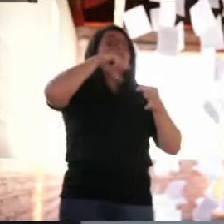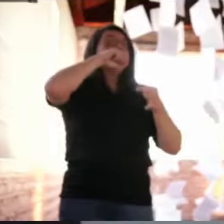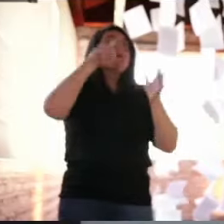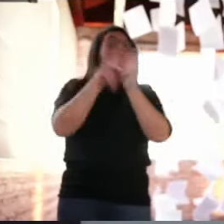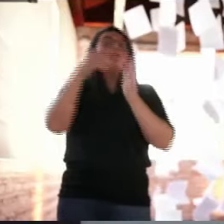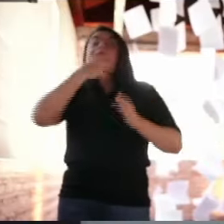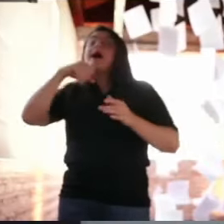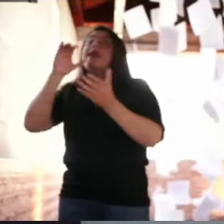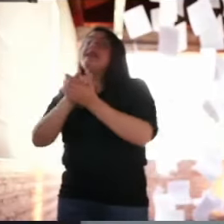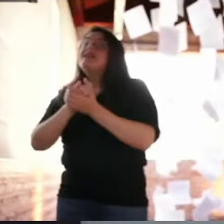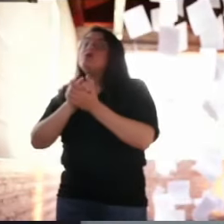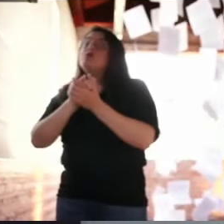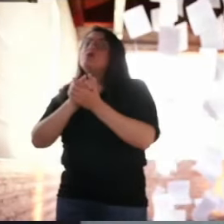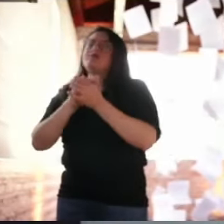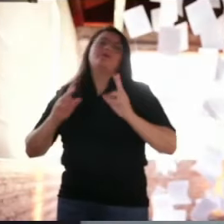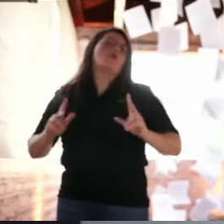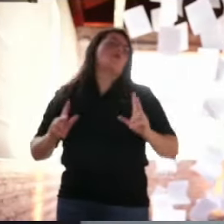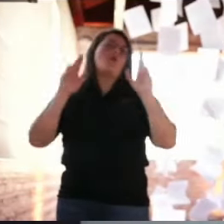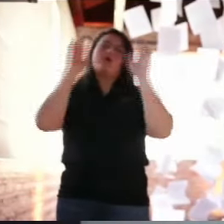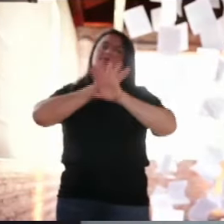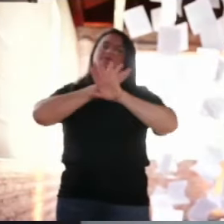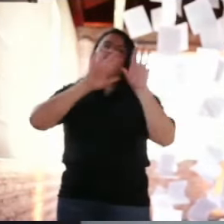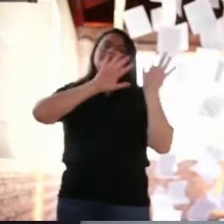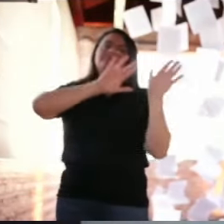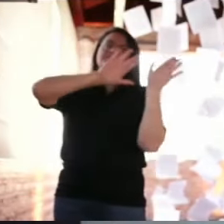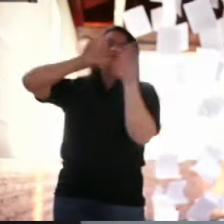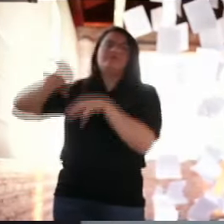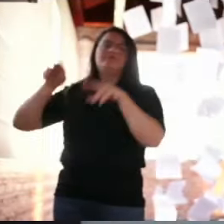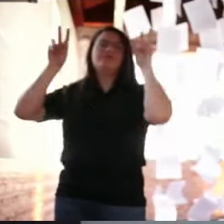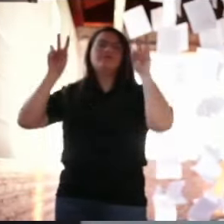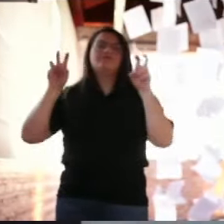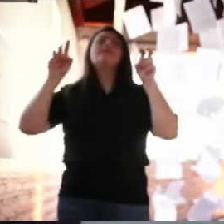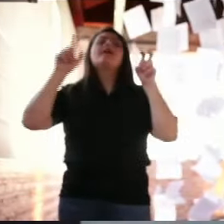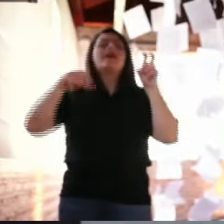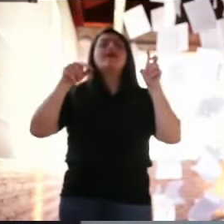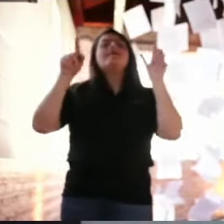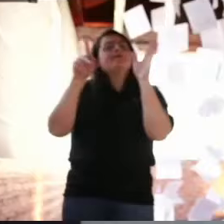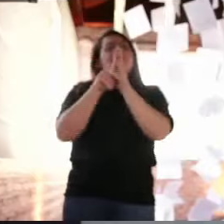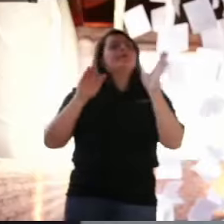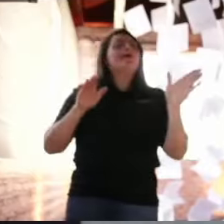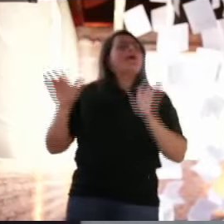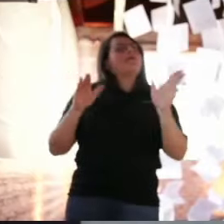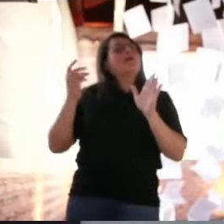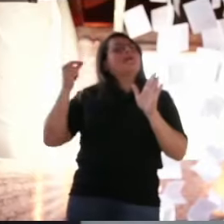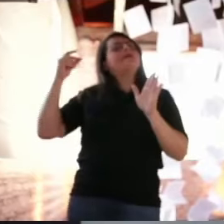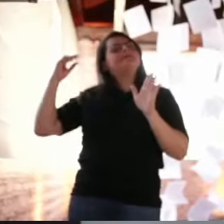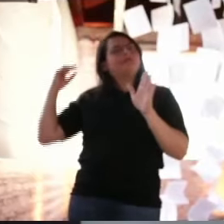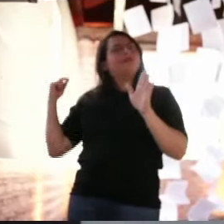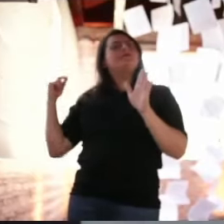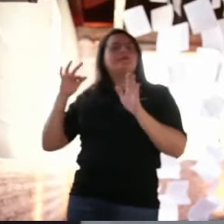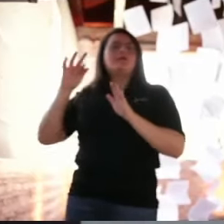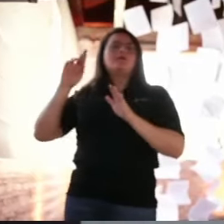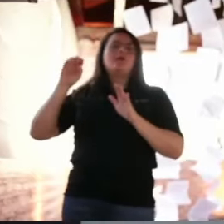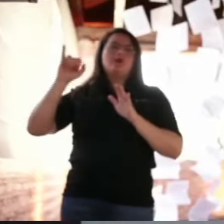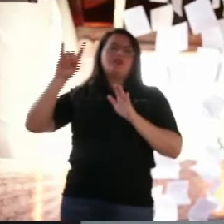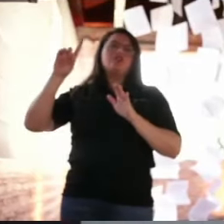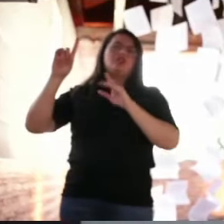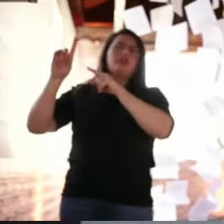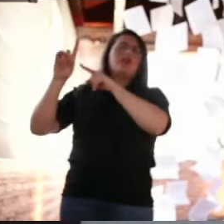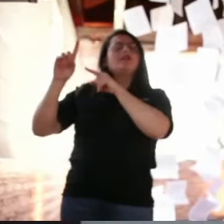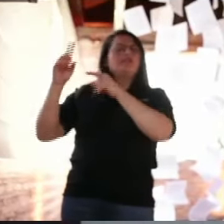muda de assunto faz parte de uma certa lógica de uma certa época embora O Fred tem alguns dados ferramentas